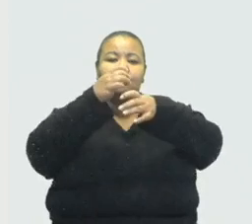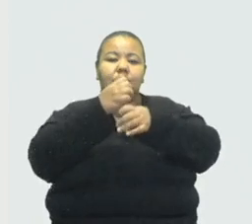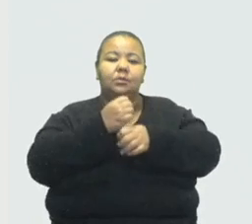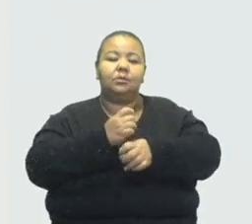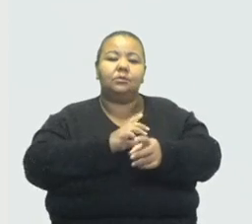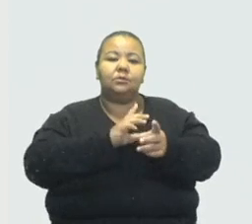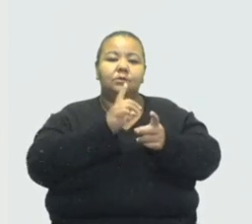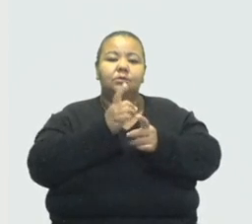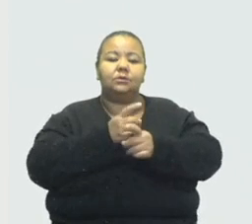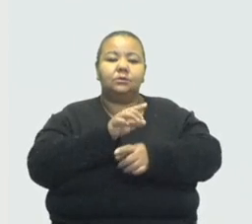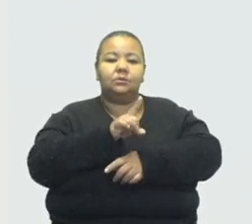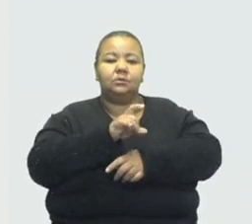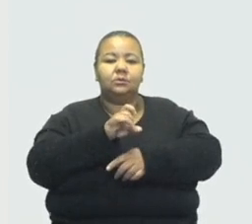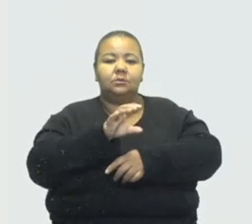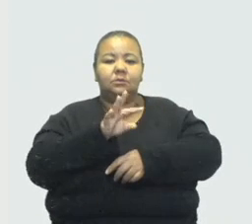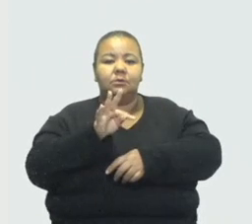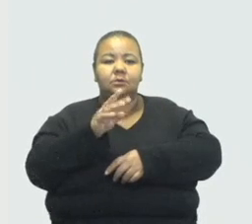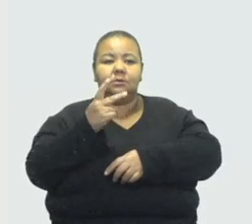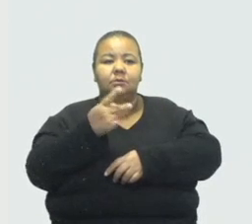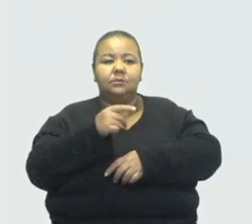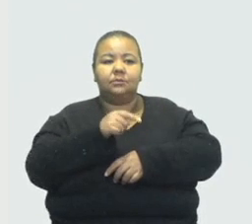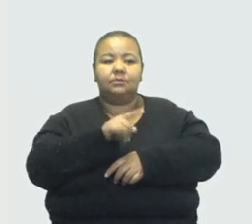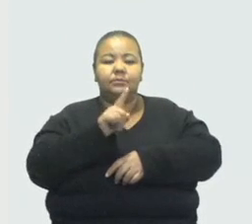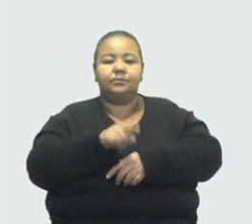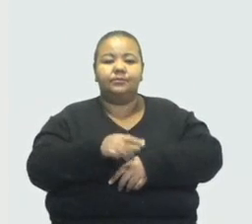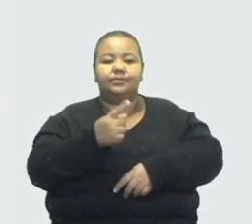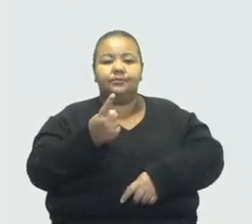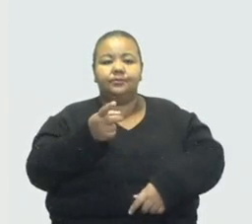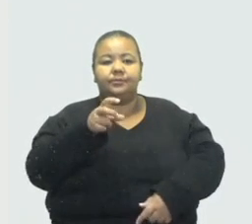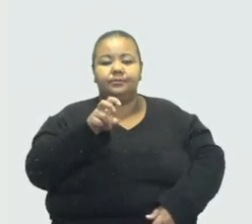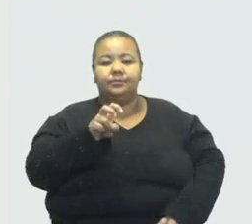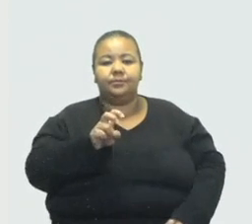vamos encontrar que o determinante dessa matriz é